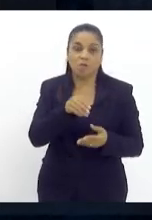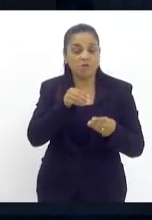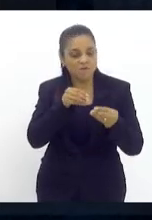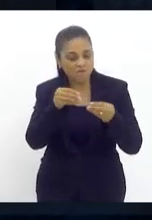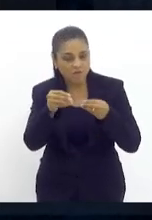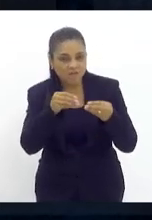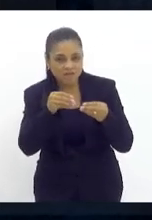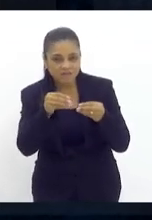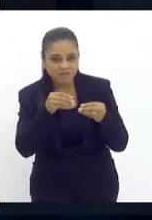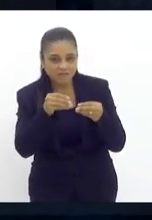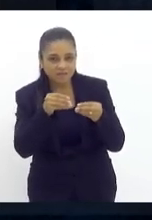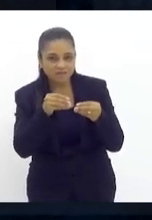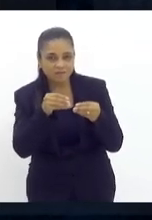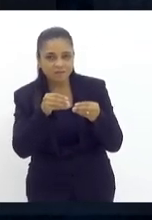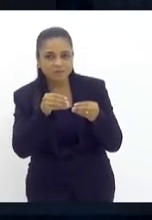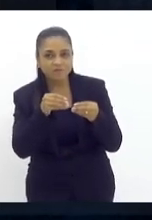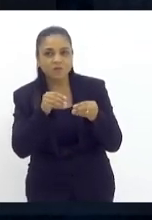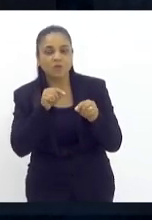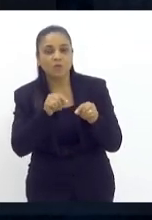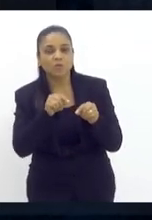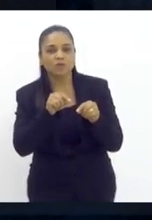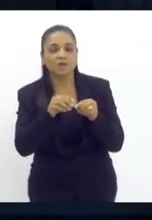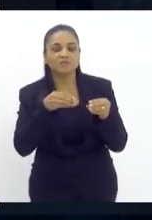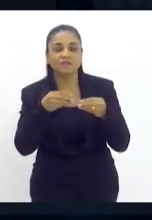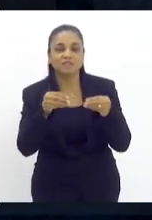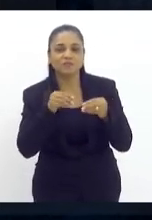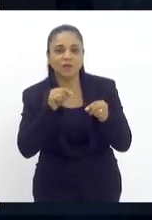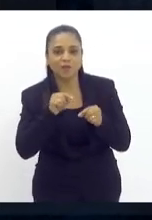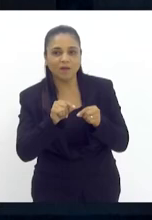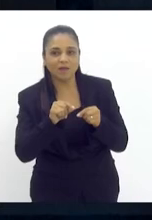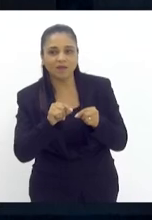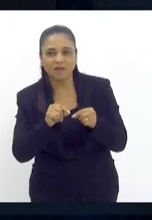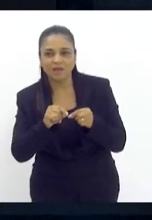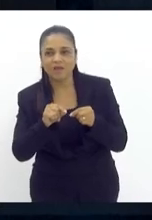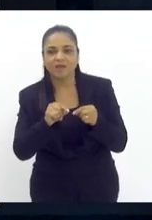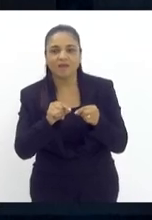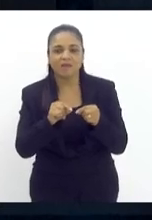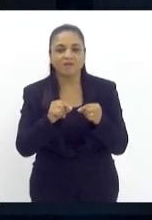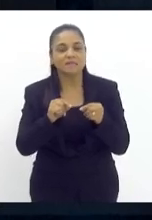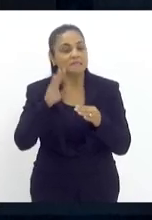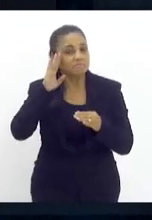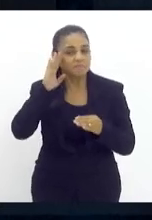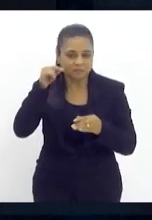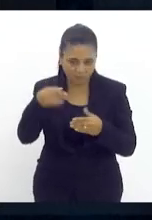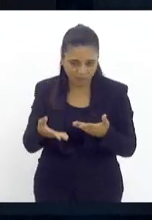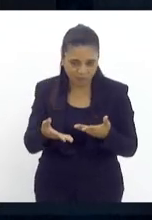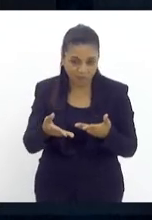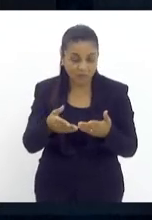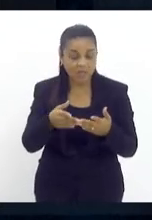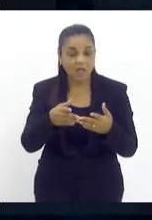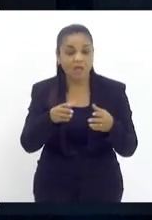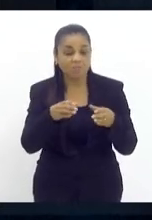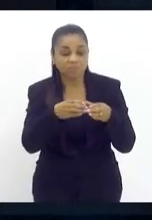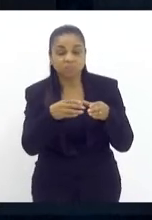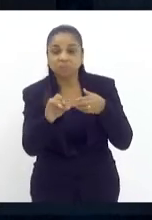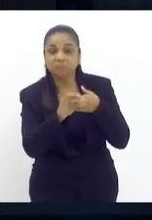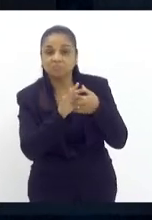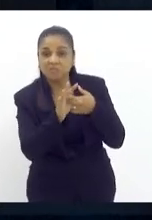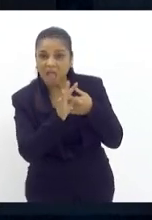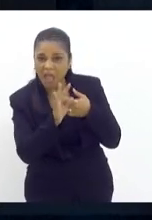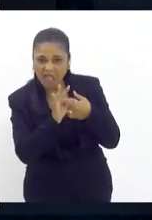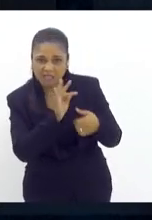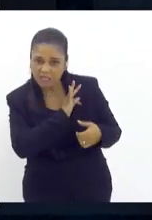flexível no que é acidental, né? Abrir-se as possibilidades técnicas. Não vamos demonizar